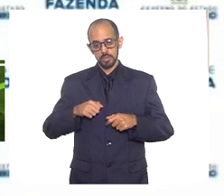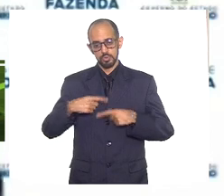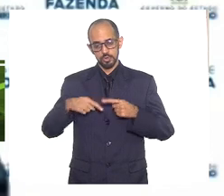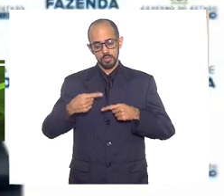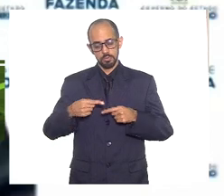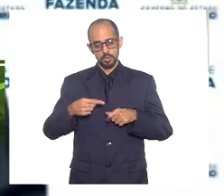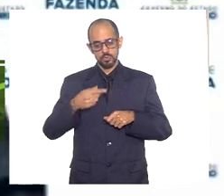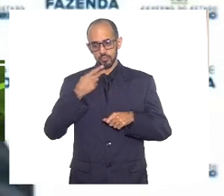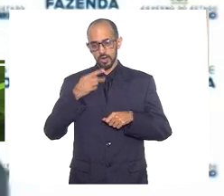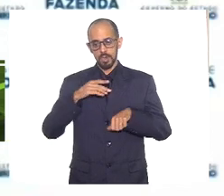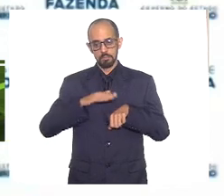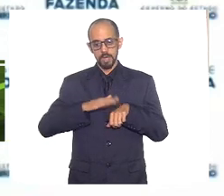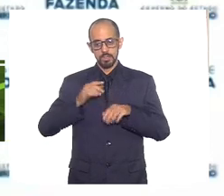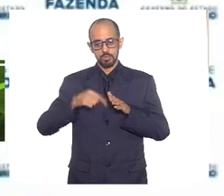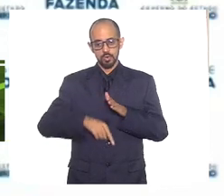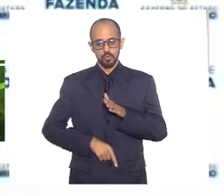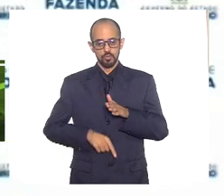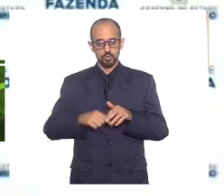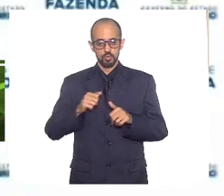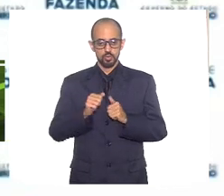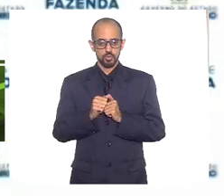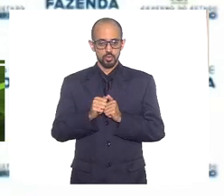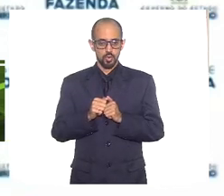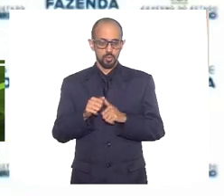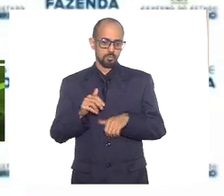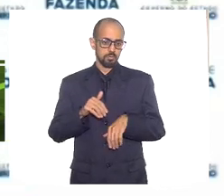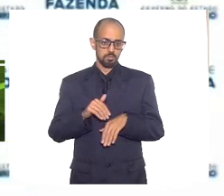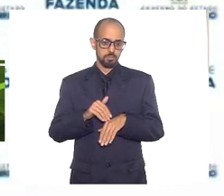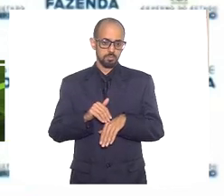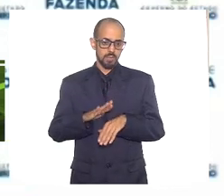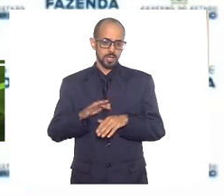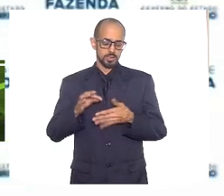isso com maior...